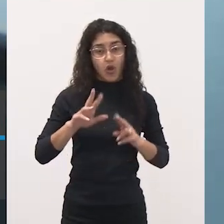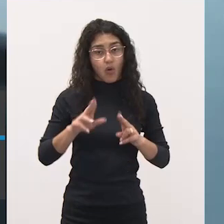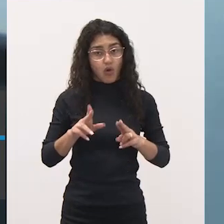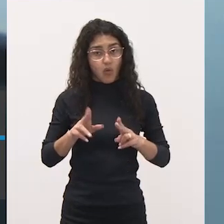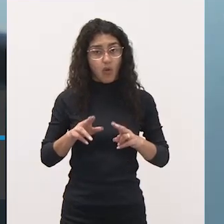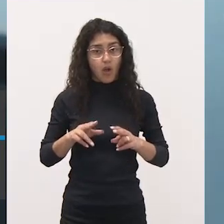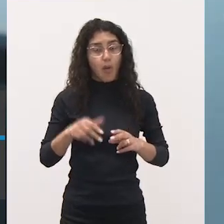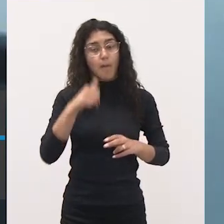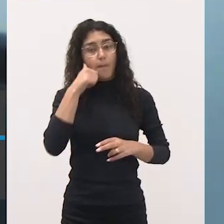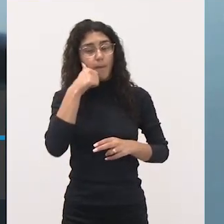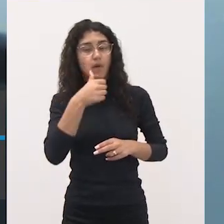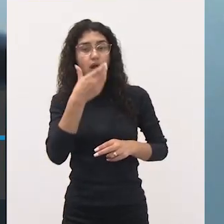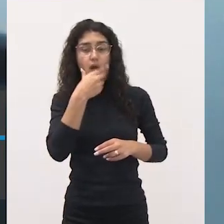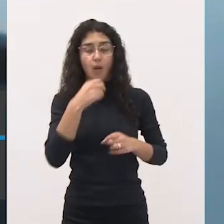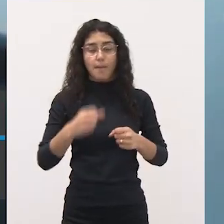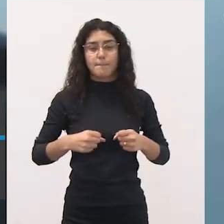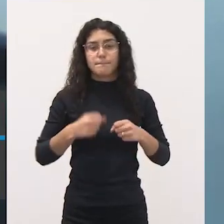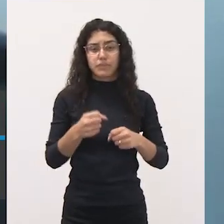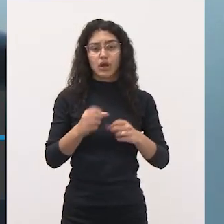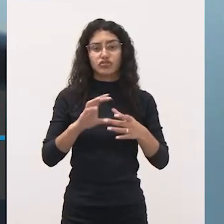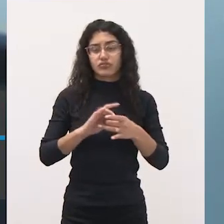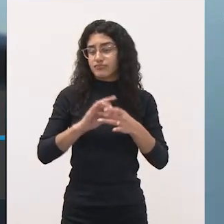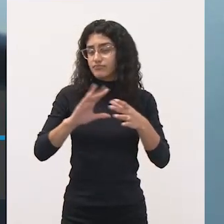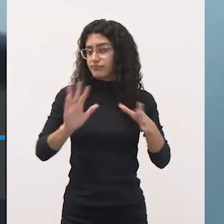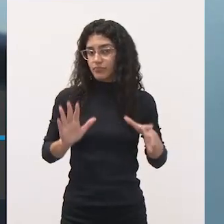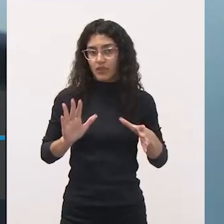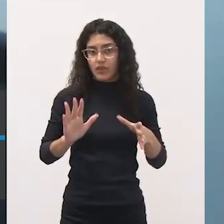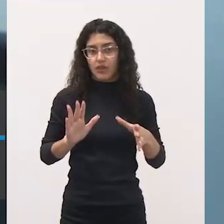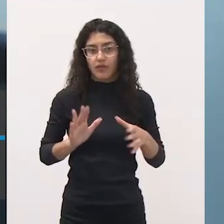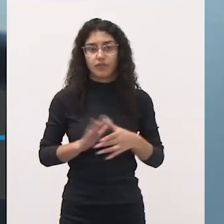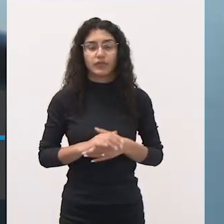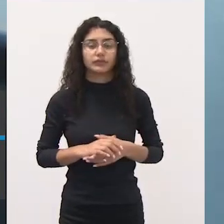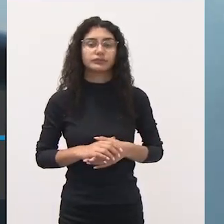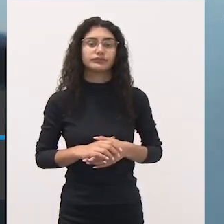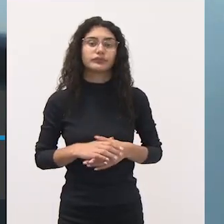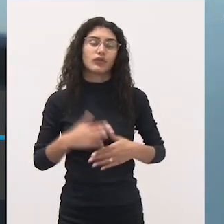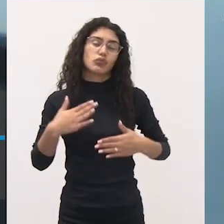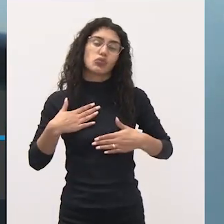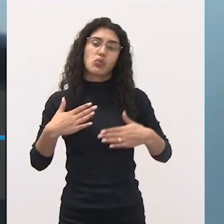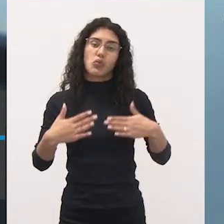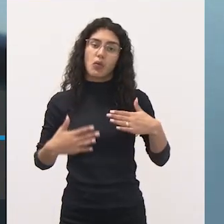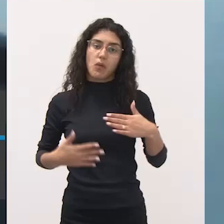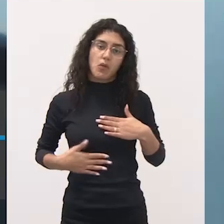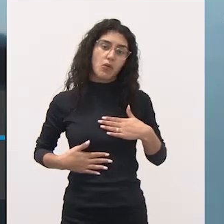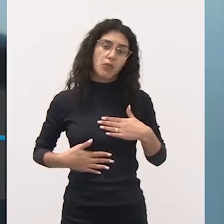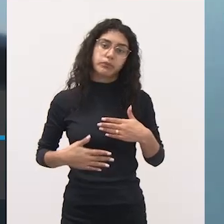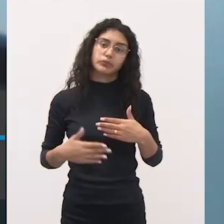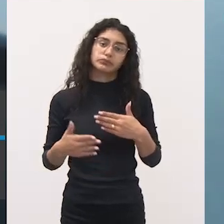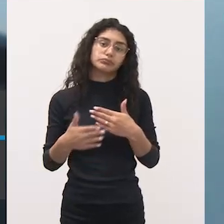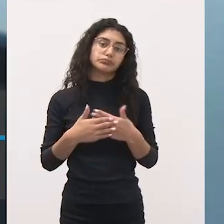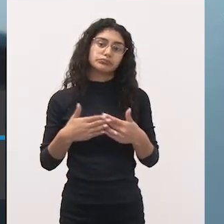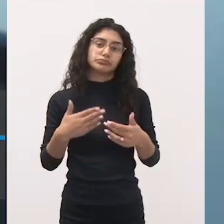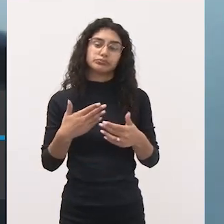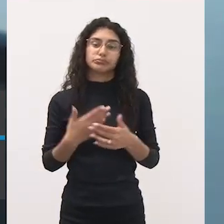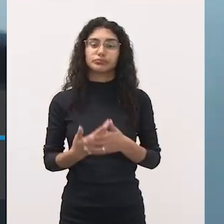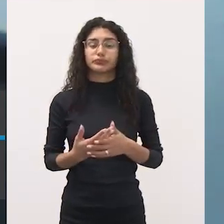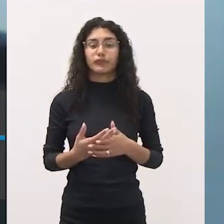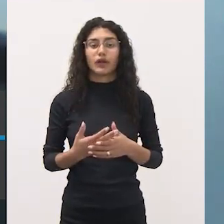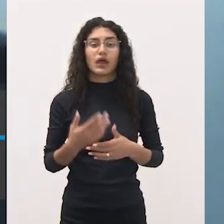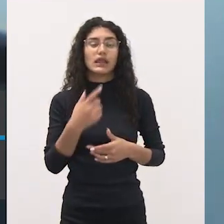mulheres possam andar independente dos seus corpos, independente das suas